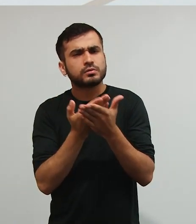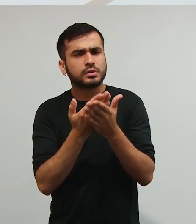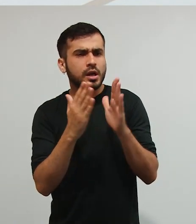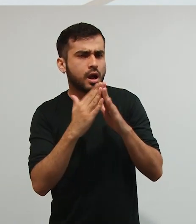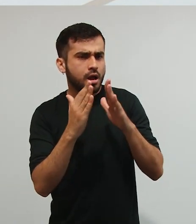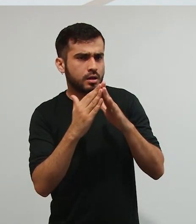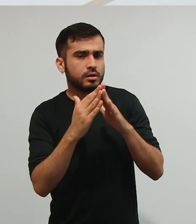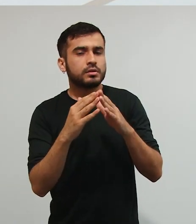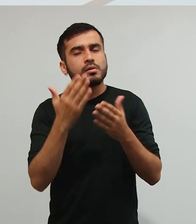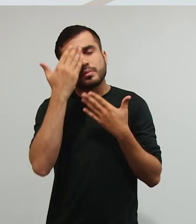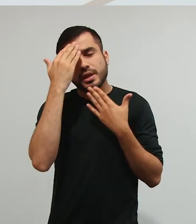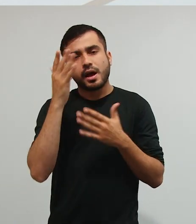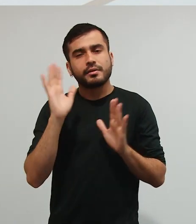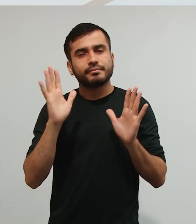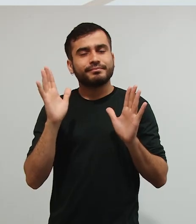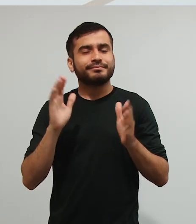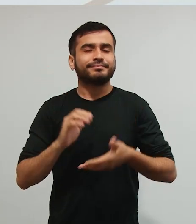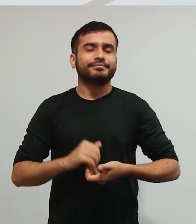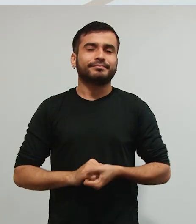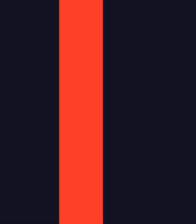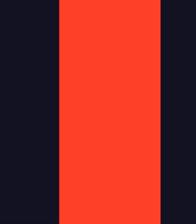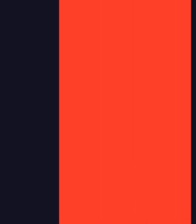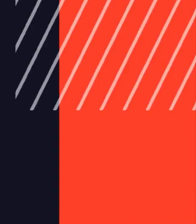e muito obrigada, até a próxima aula.